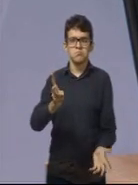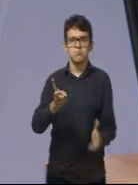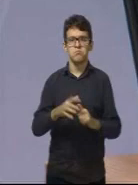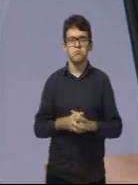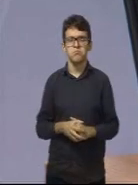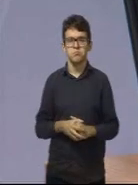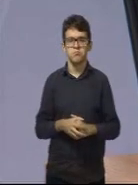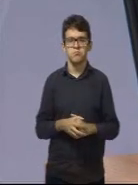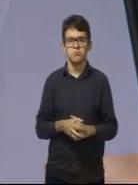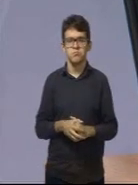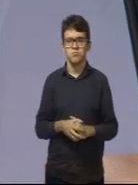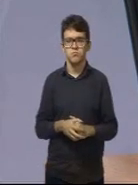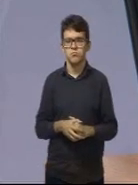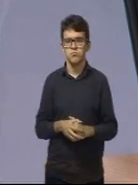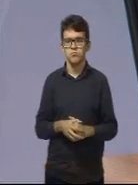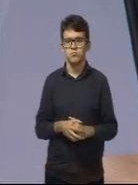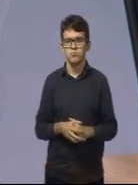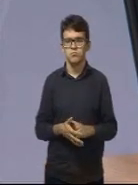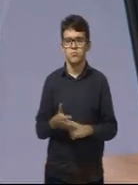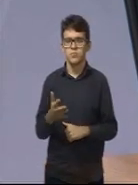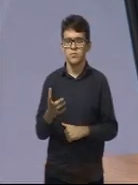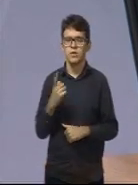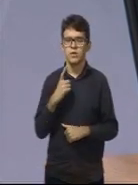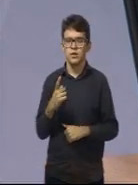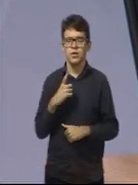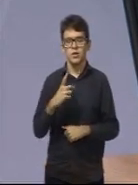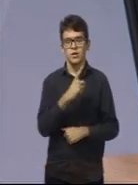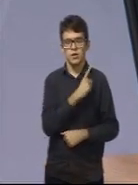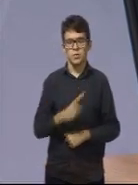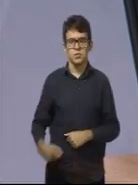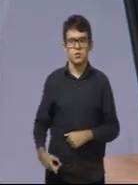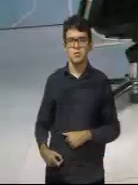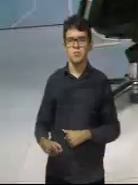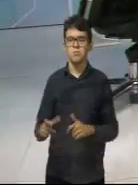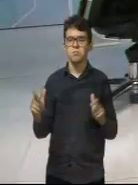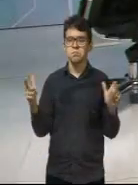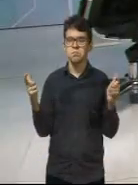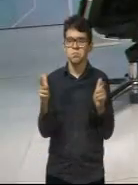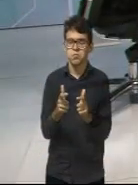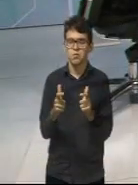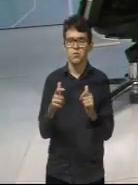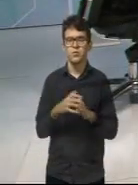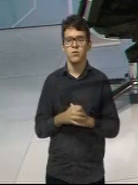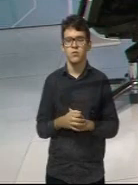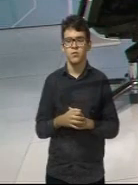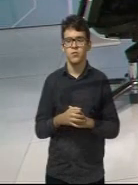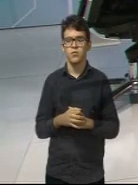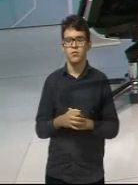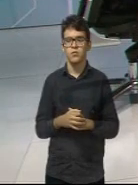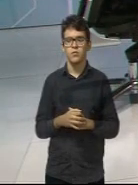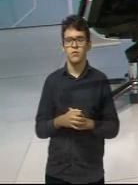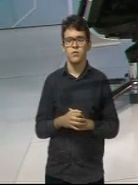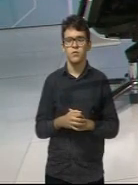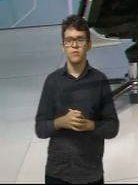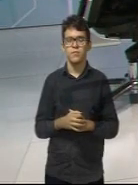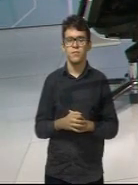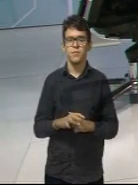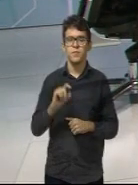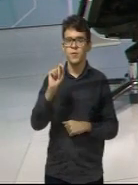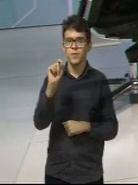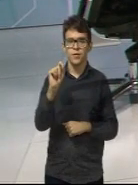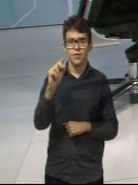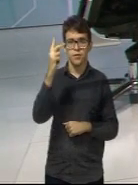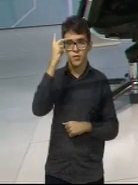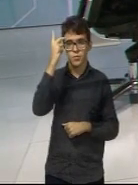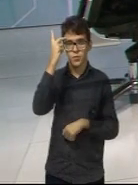parlamentarismo. Diminuir o número de deputados. Porque o que acontece no Brasil? São Paulo é o estado maior